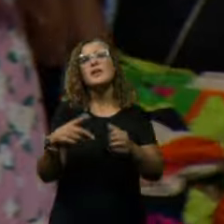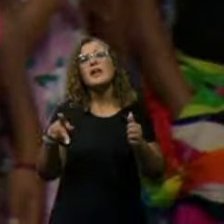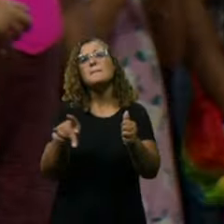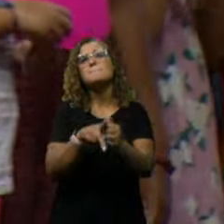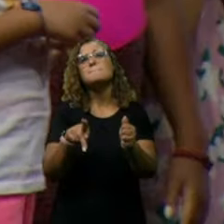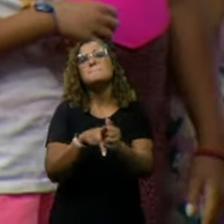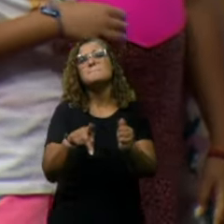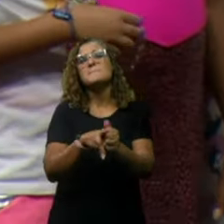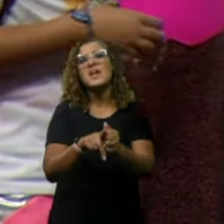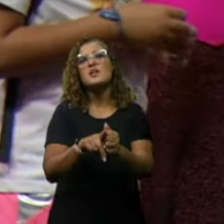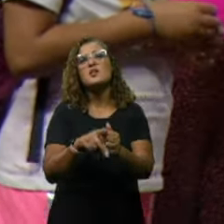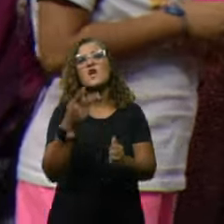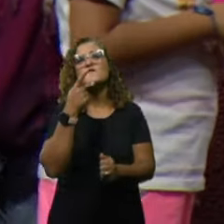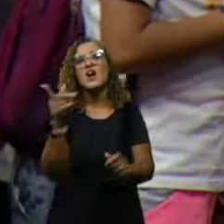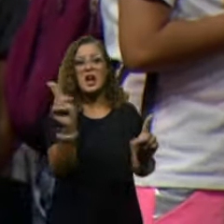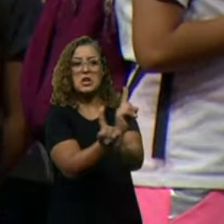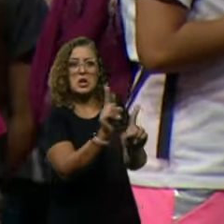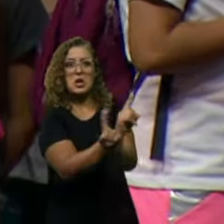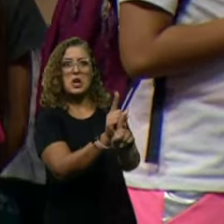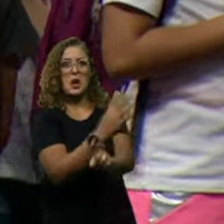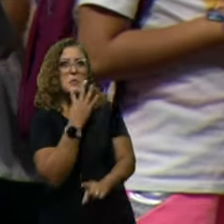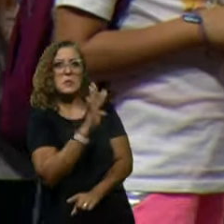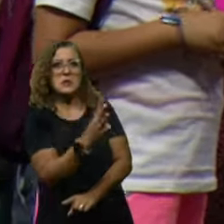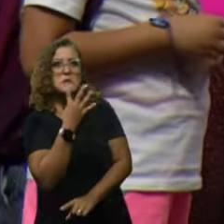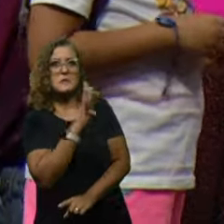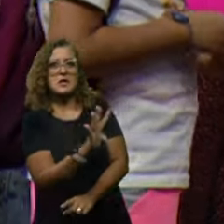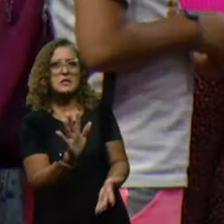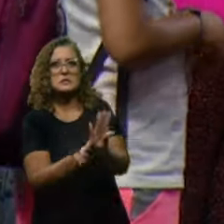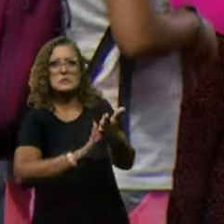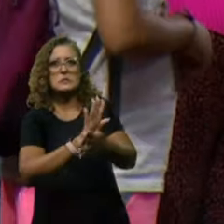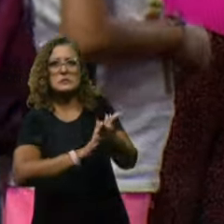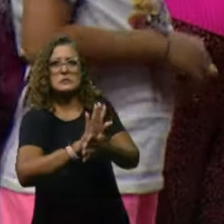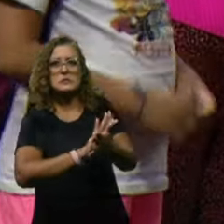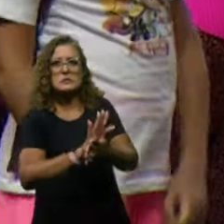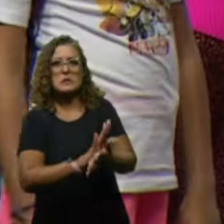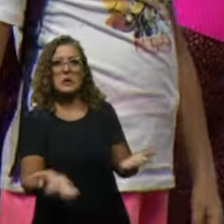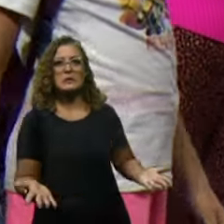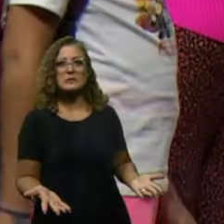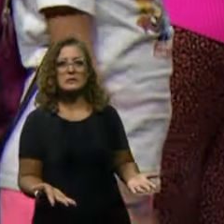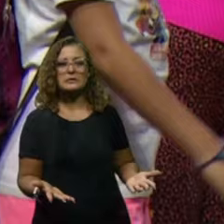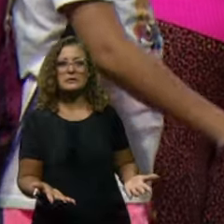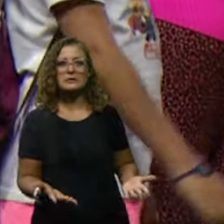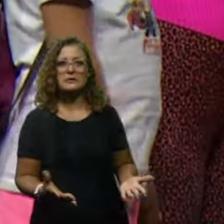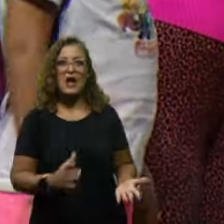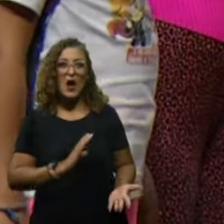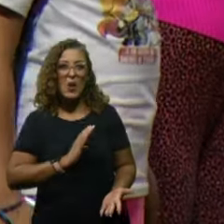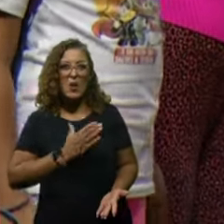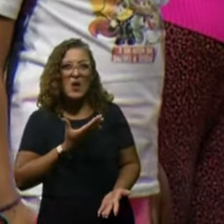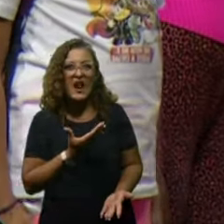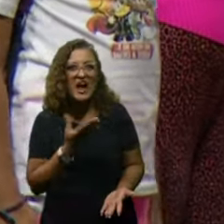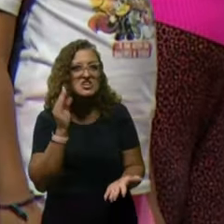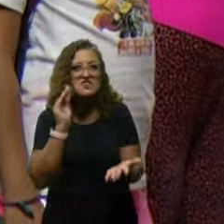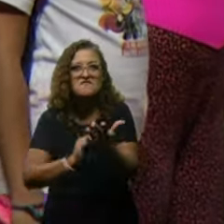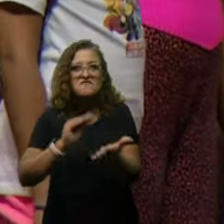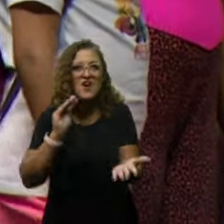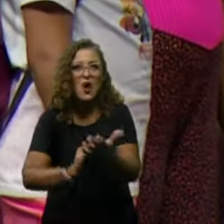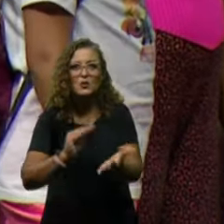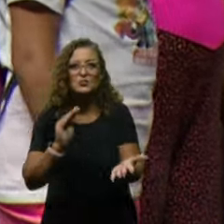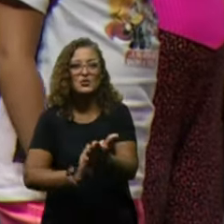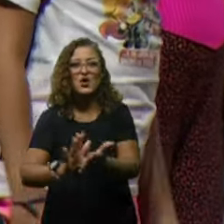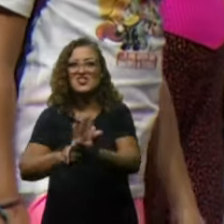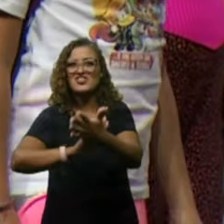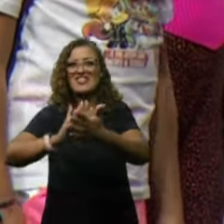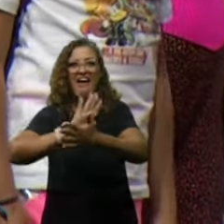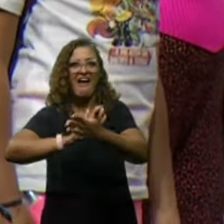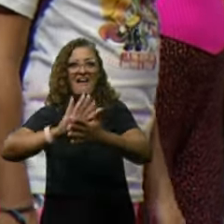não conheço nunca vi e depois esse mesmo homem covarde vacilão agora